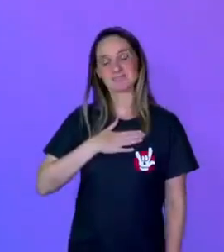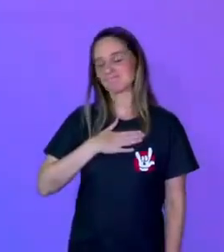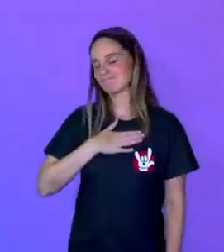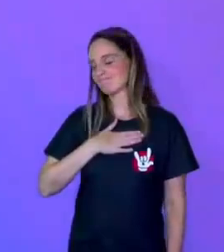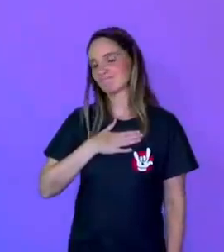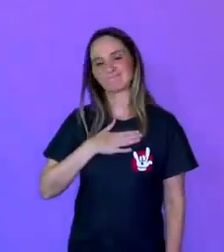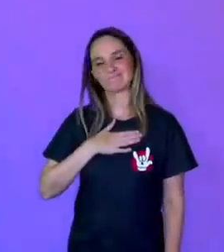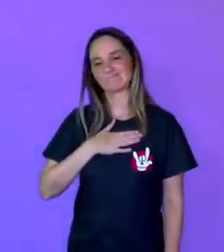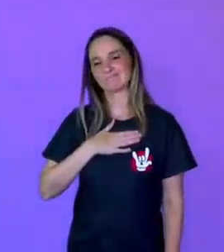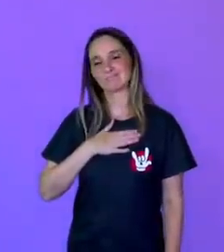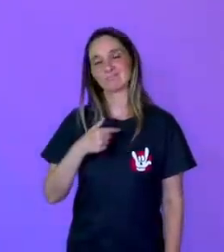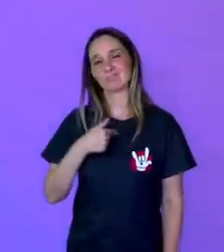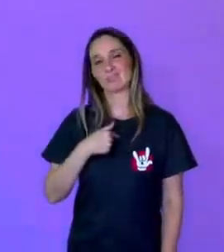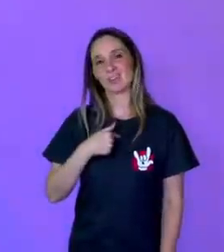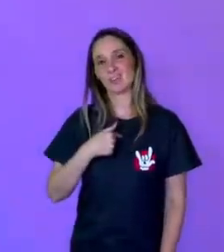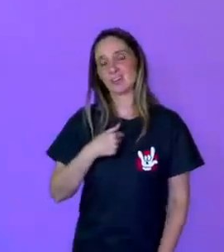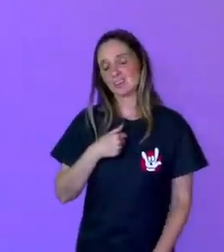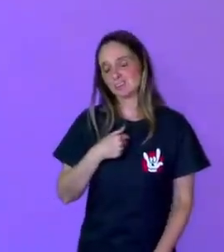E eu